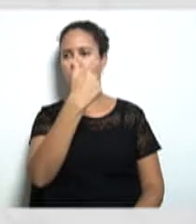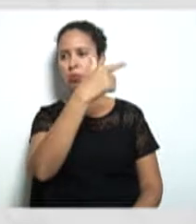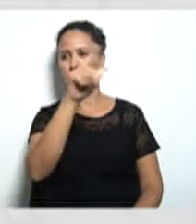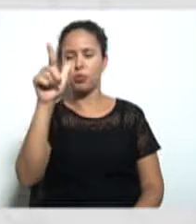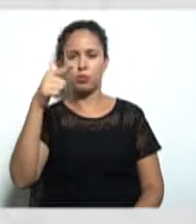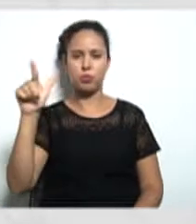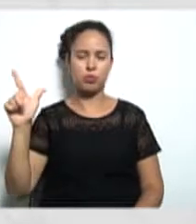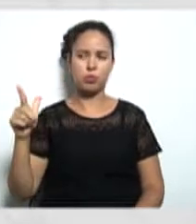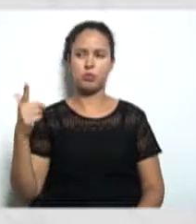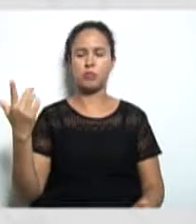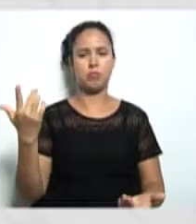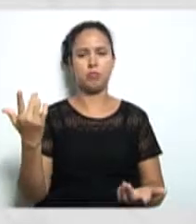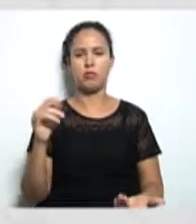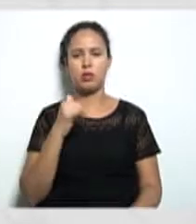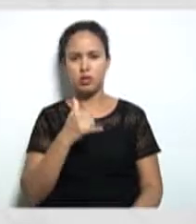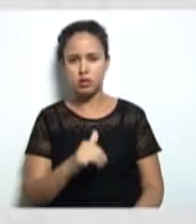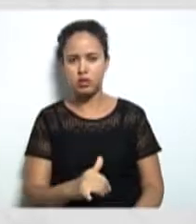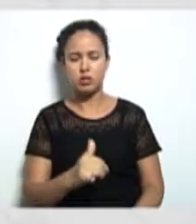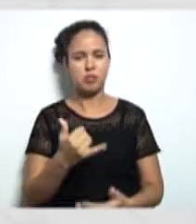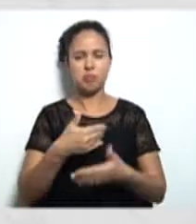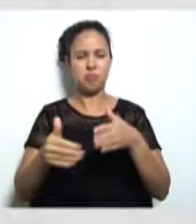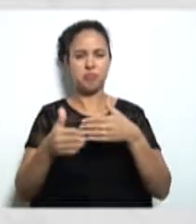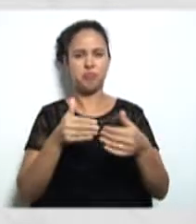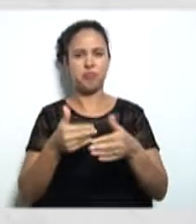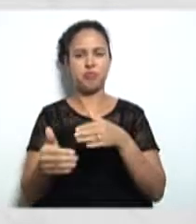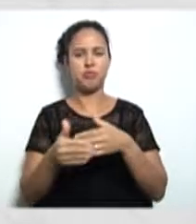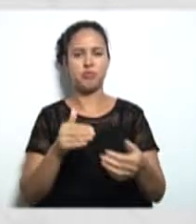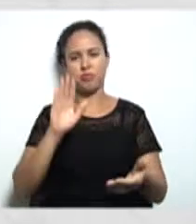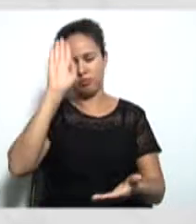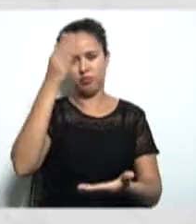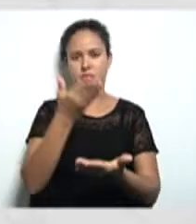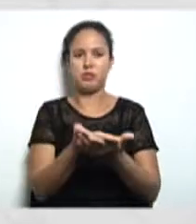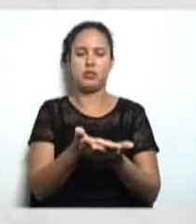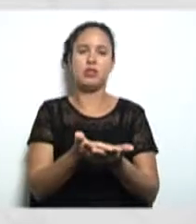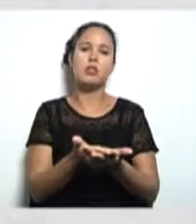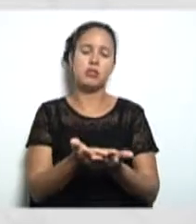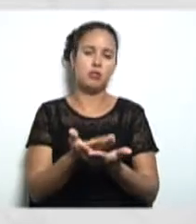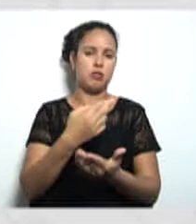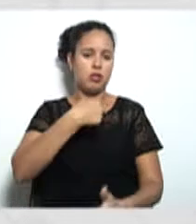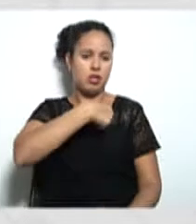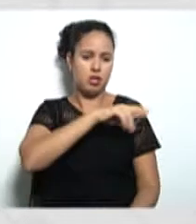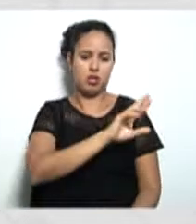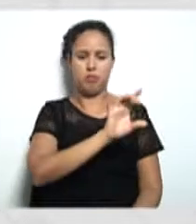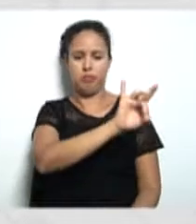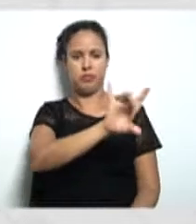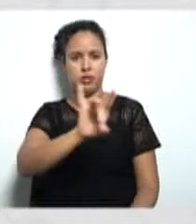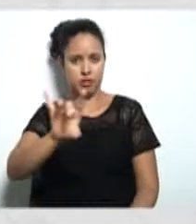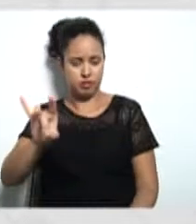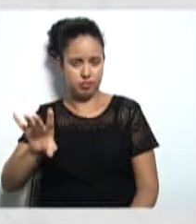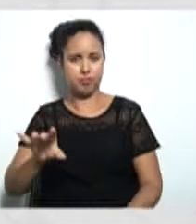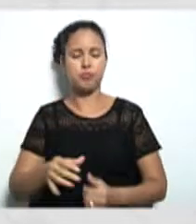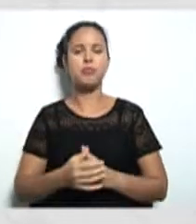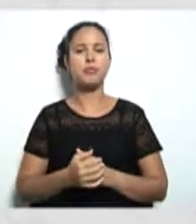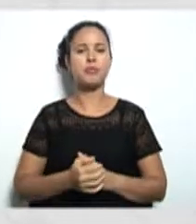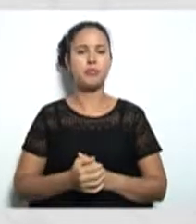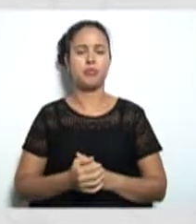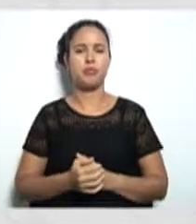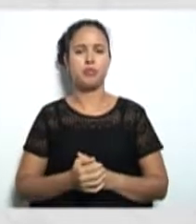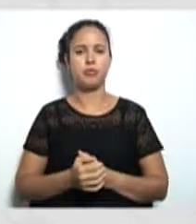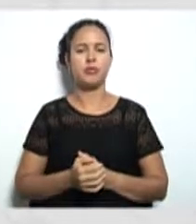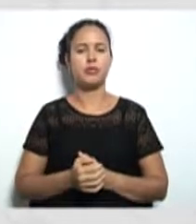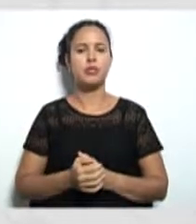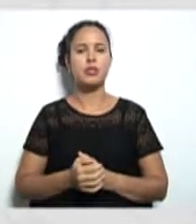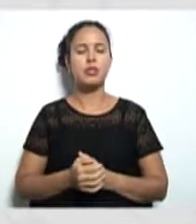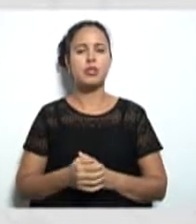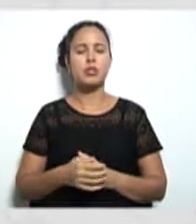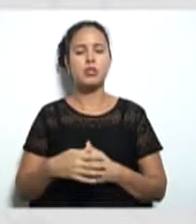eu creio na energia, creio, né? Então temos diversas crenças e essas crenças são inquestionáveis. Também é interessante notar que nenhum